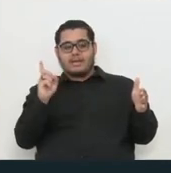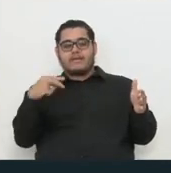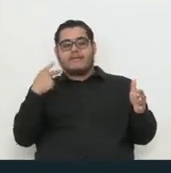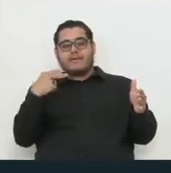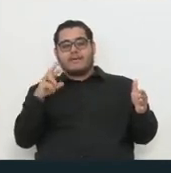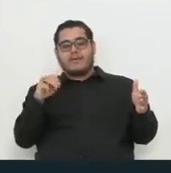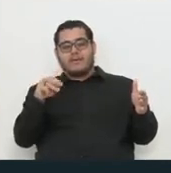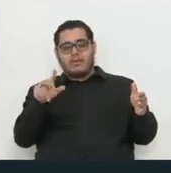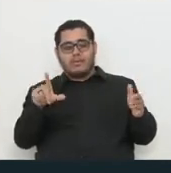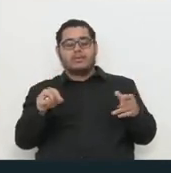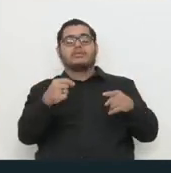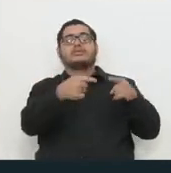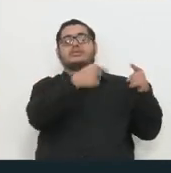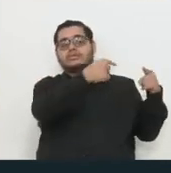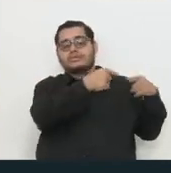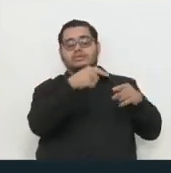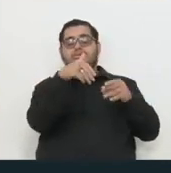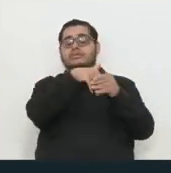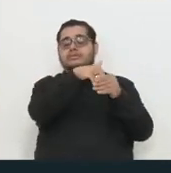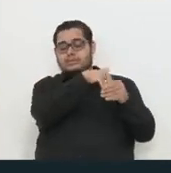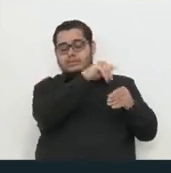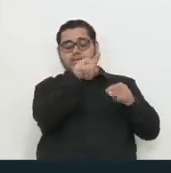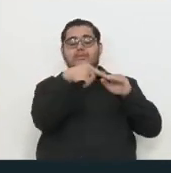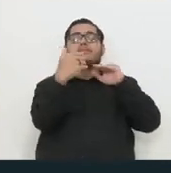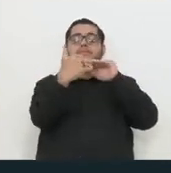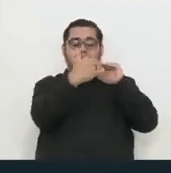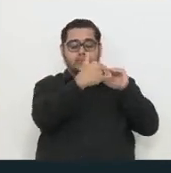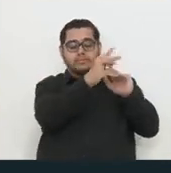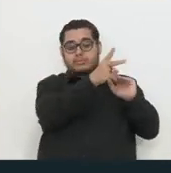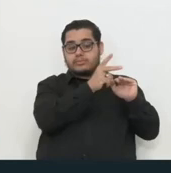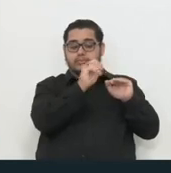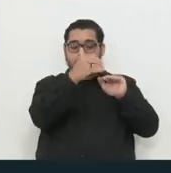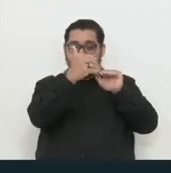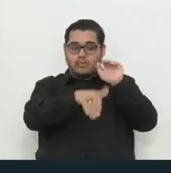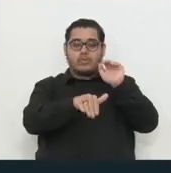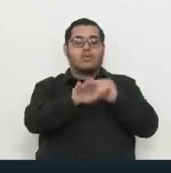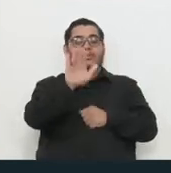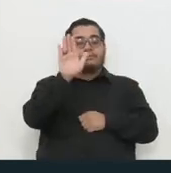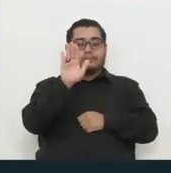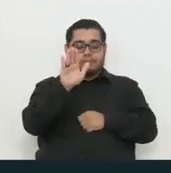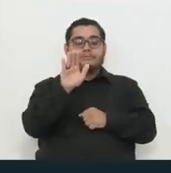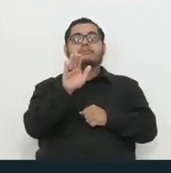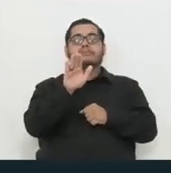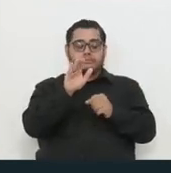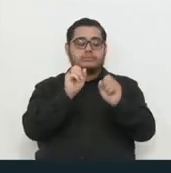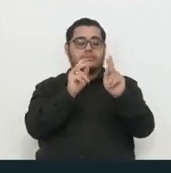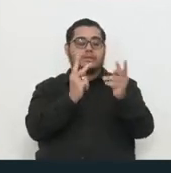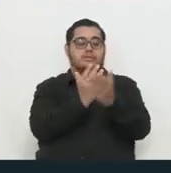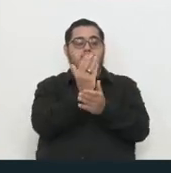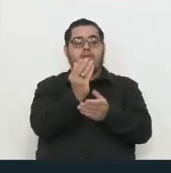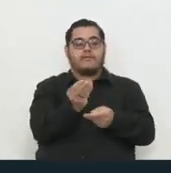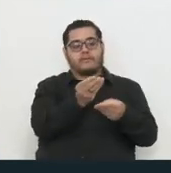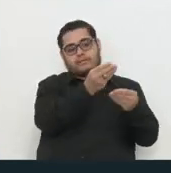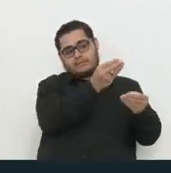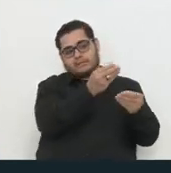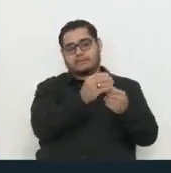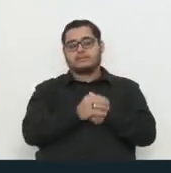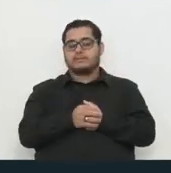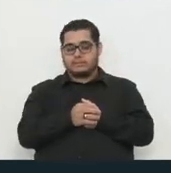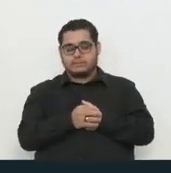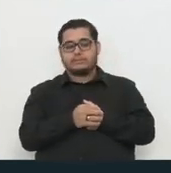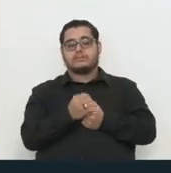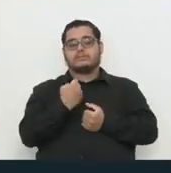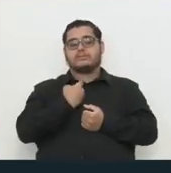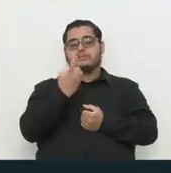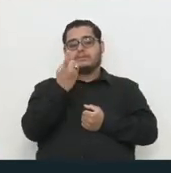discussão encerrar a discussão em votação os vereadores cristãos encontrasse manifestem encerrado a votação aprovado encaminhem-se 13